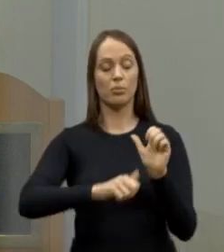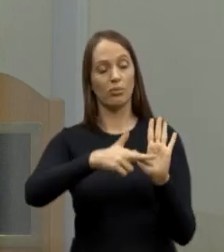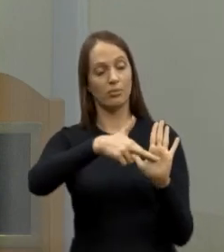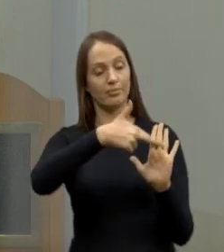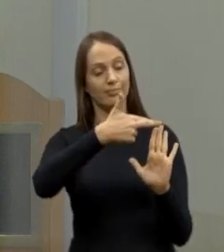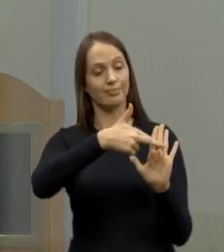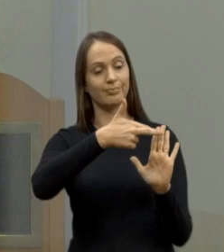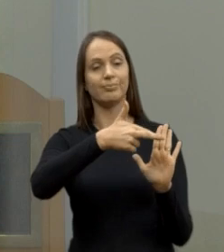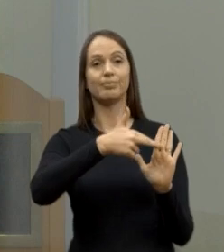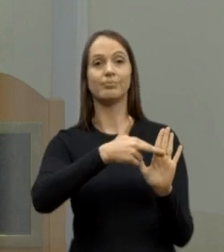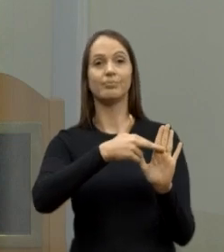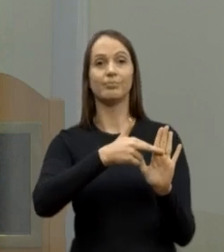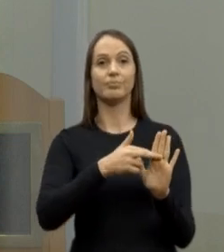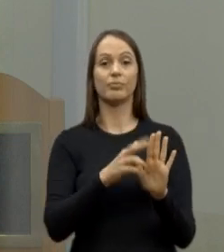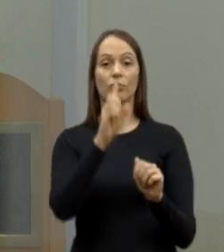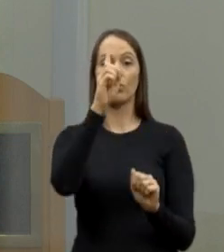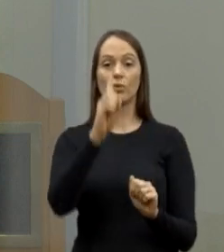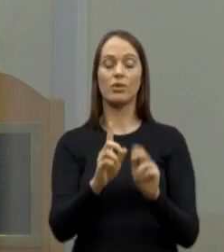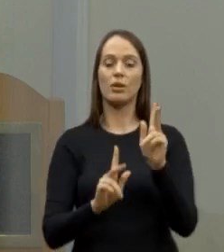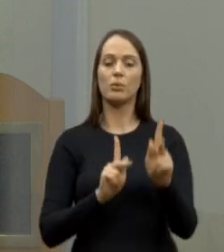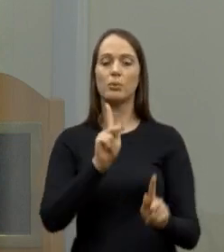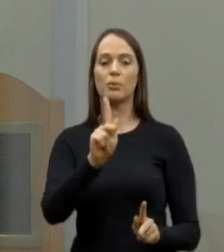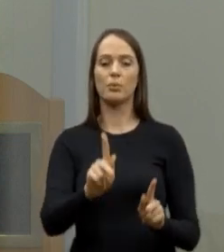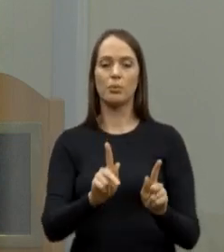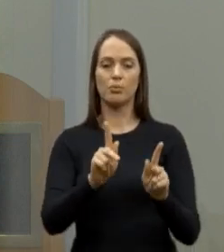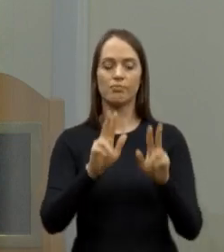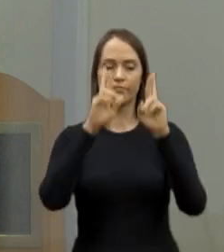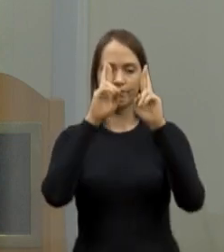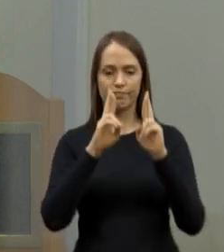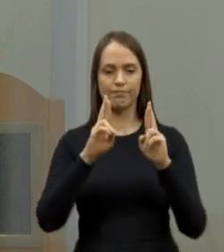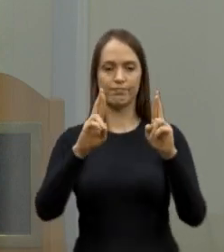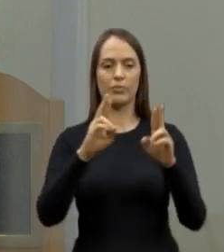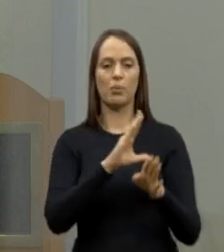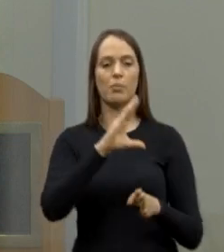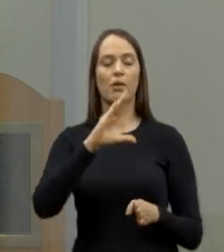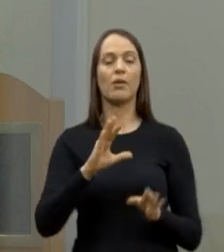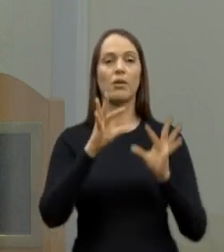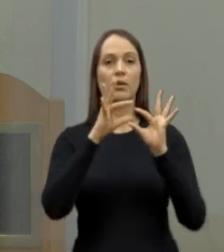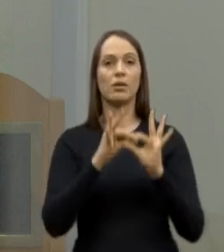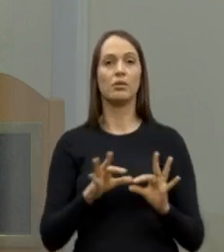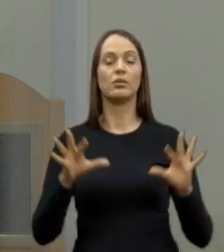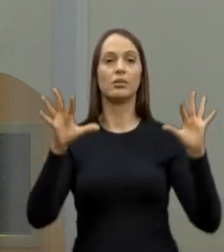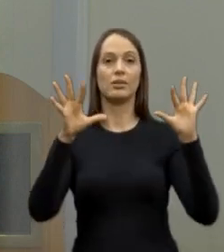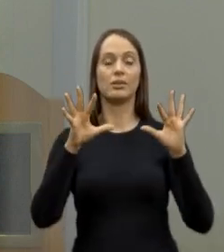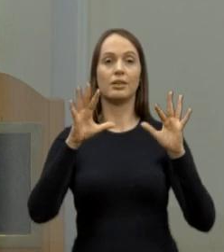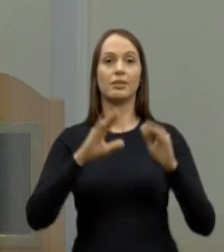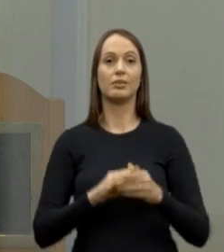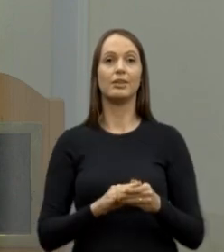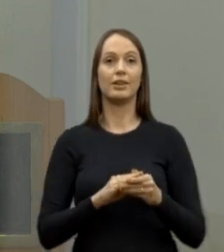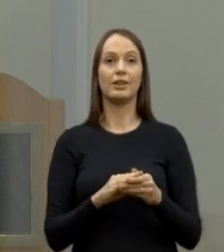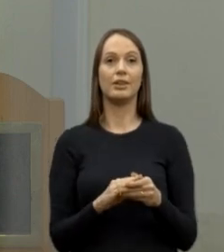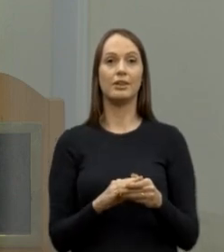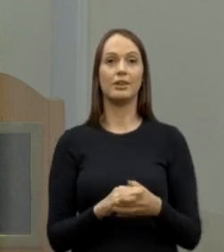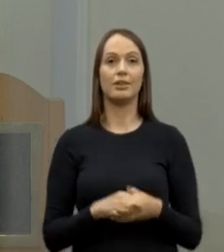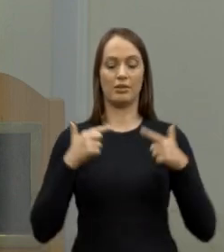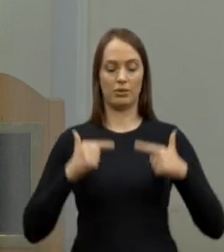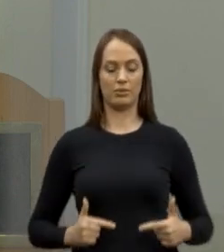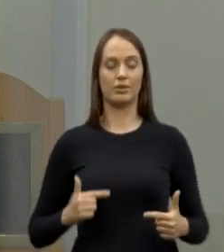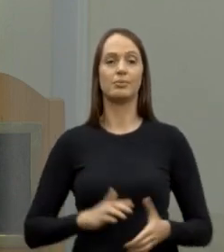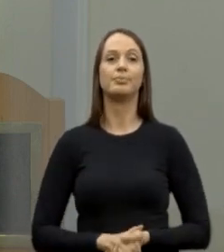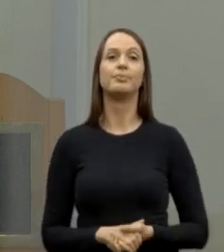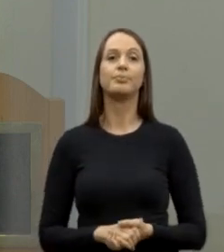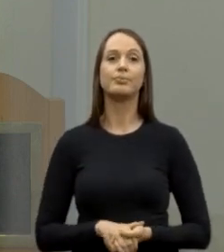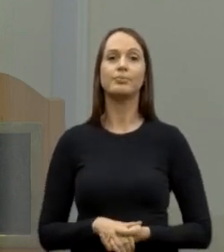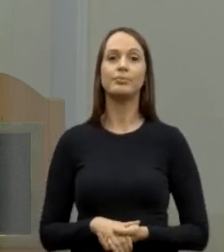é um atentado contra o direito do povo de ter uma Câmara independente e imparcial. Ao acelerarem a votação